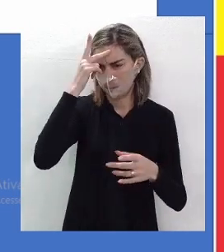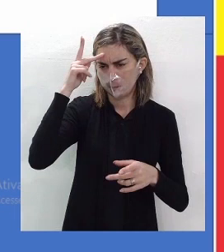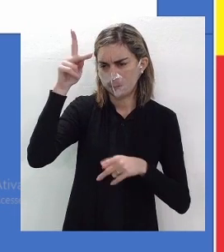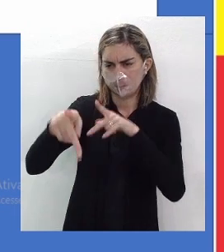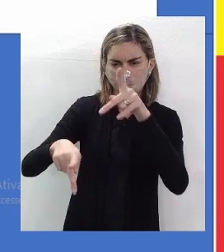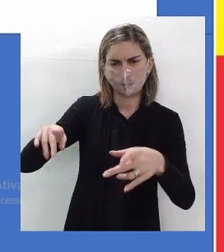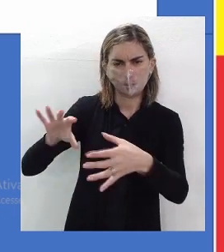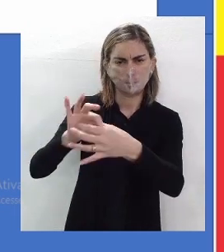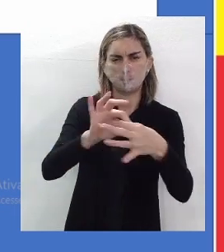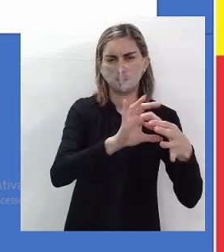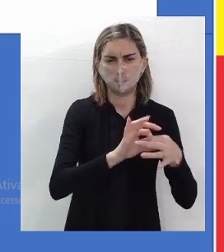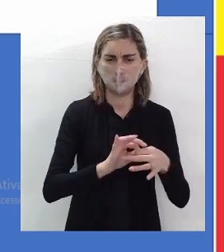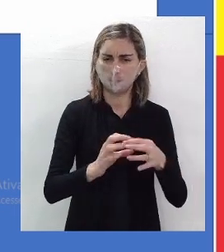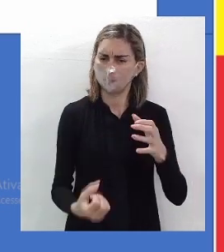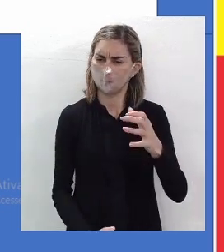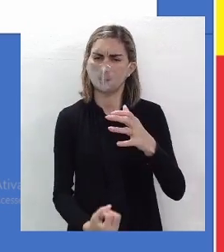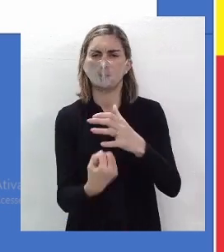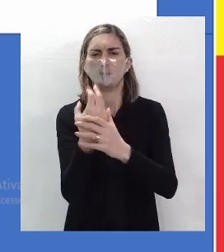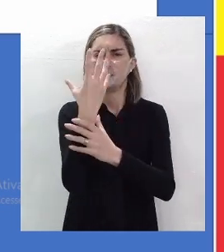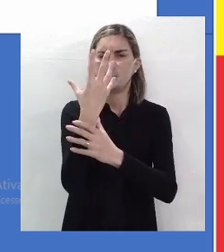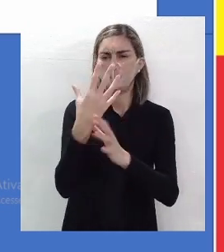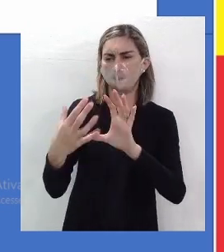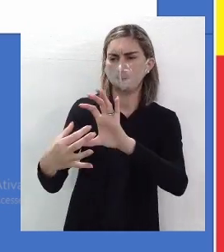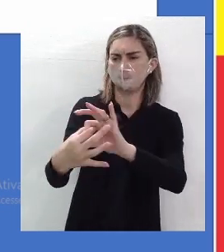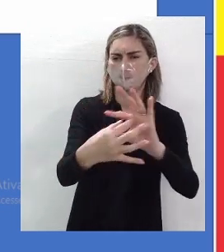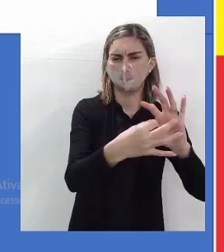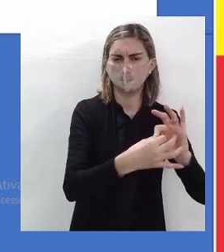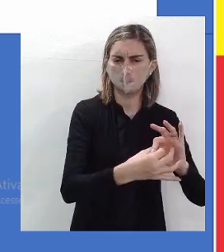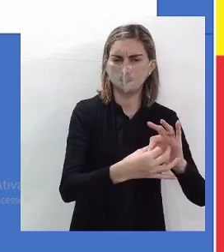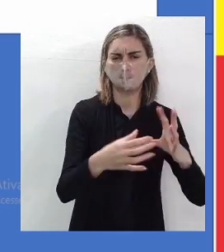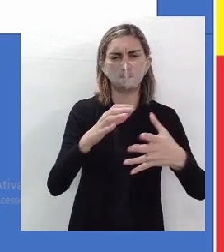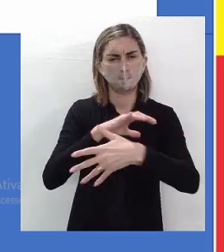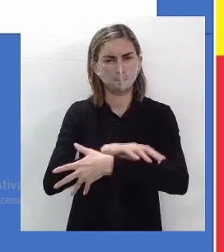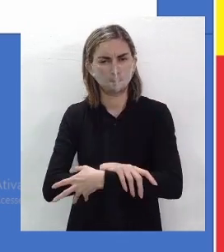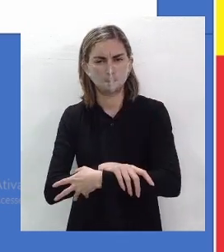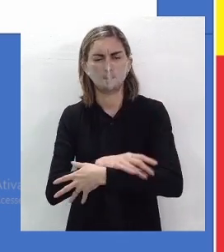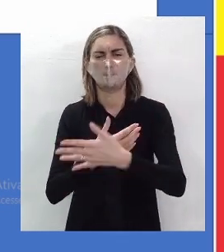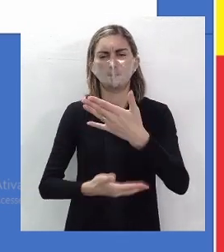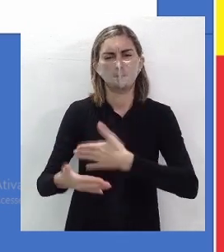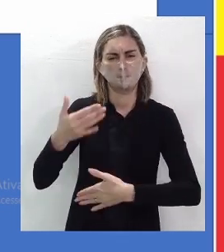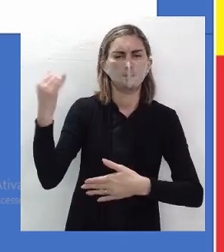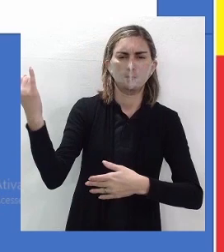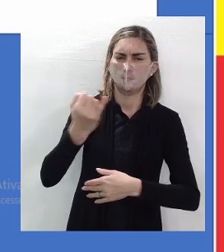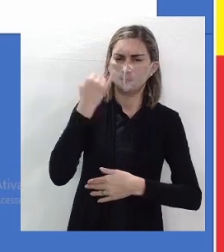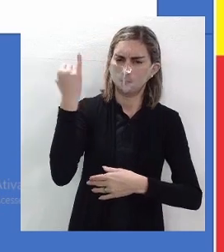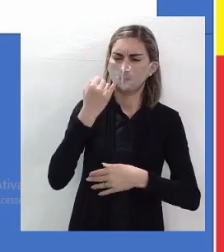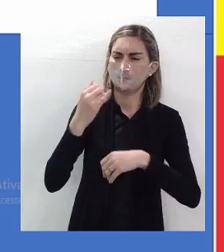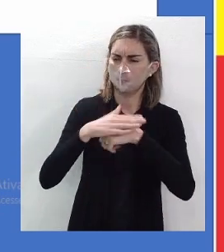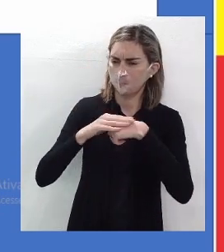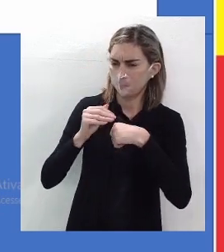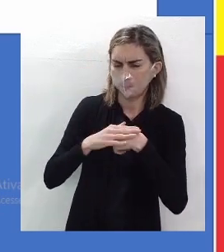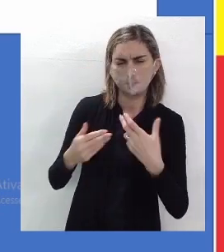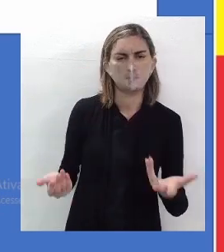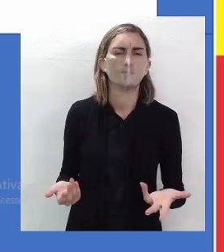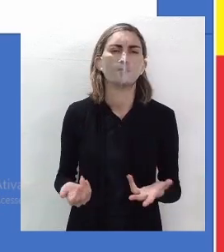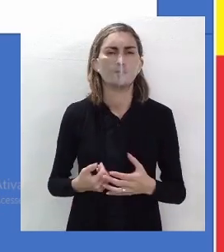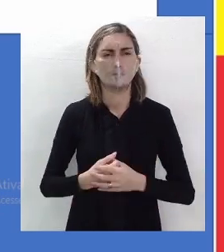pessoas. Criar vínculos e laços de importância e efetividade.